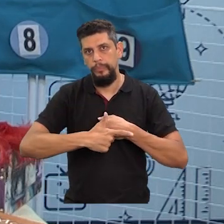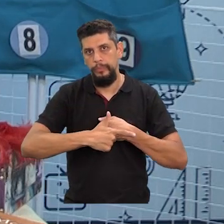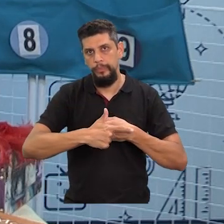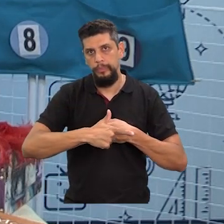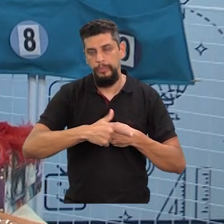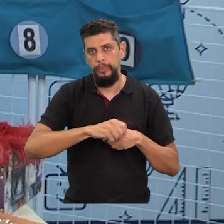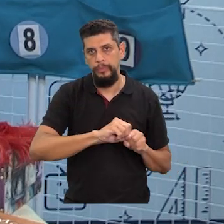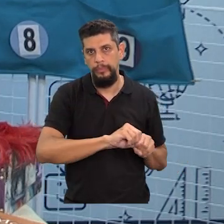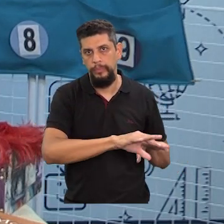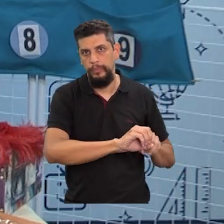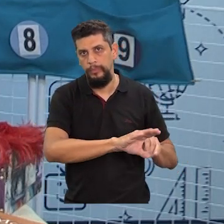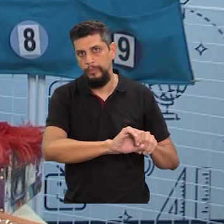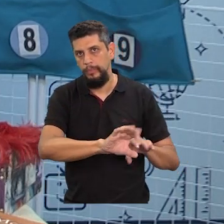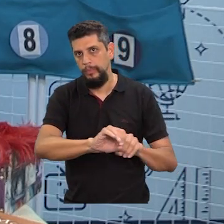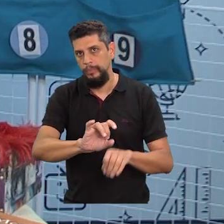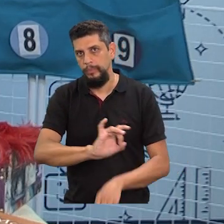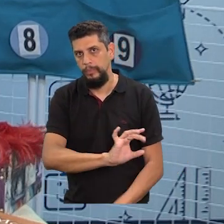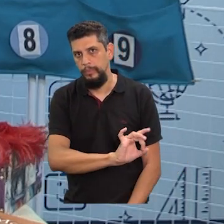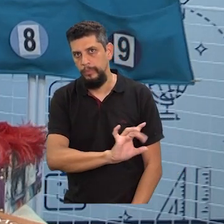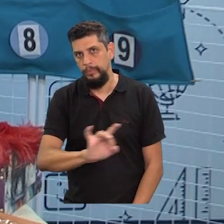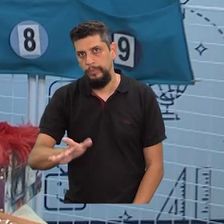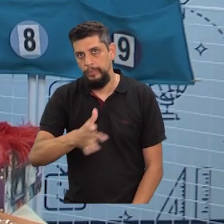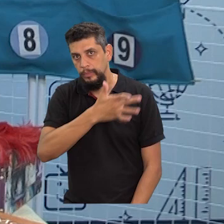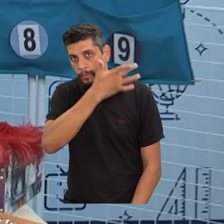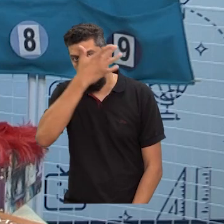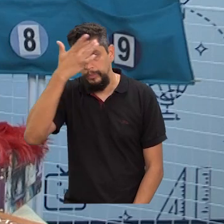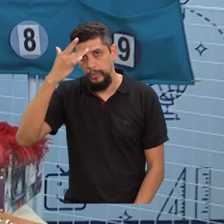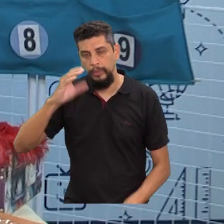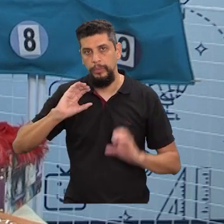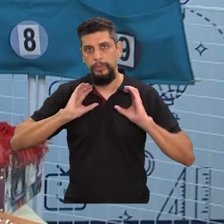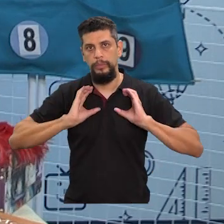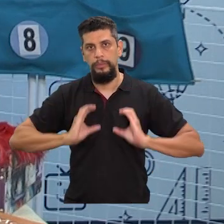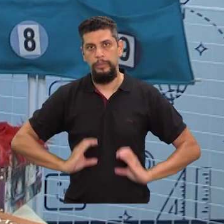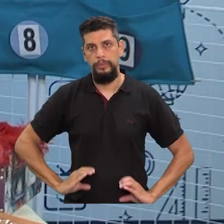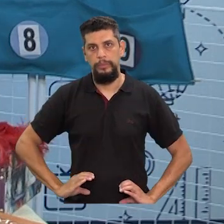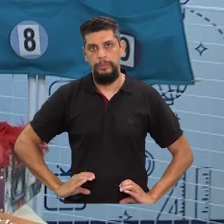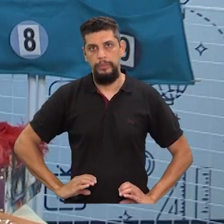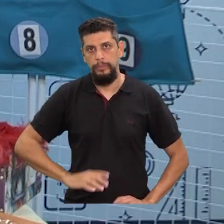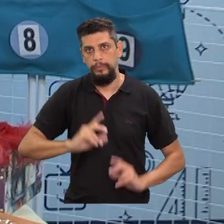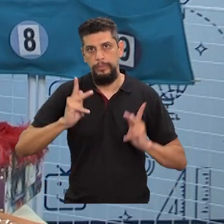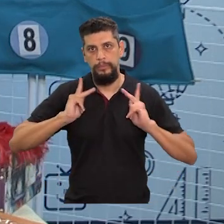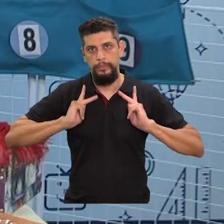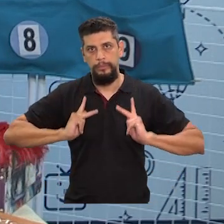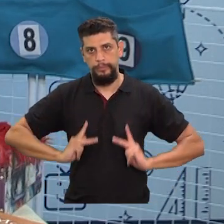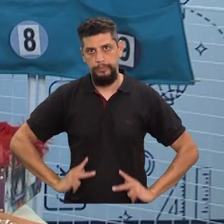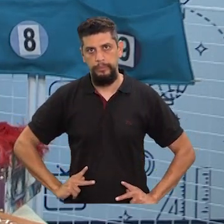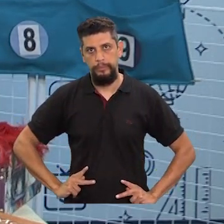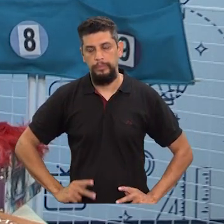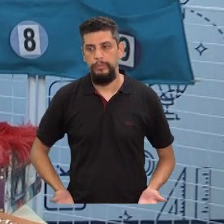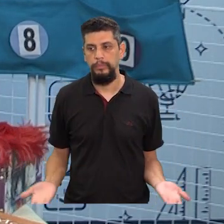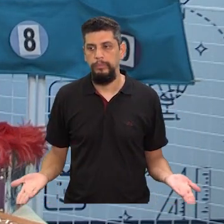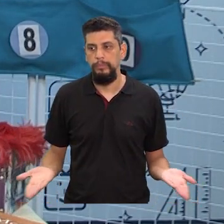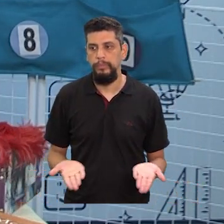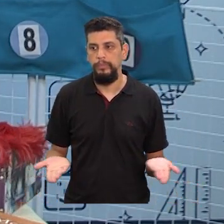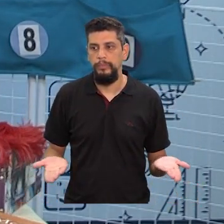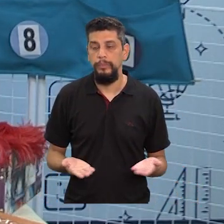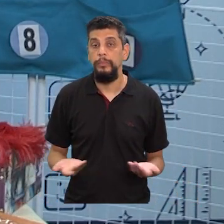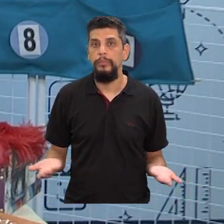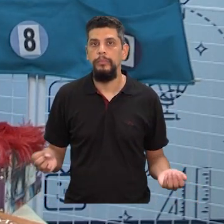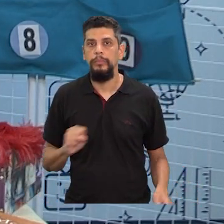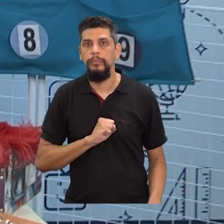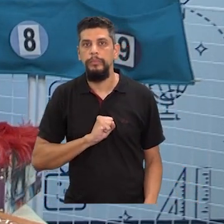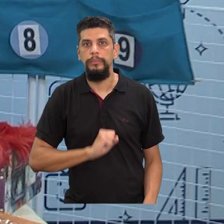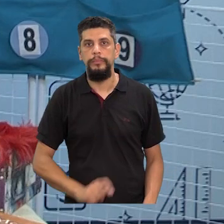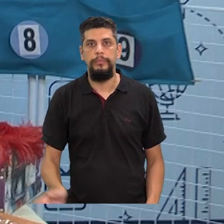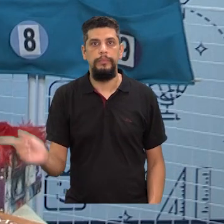também de passar algum ensinamento, de refletir sobre algum comportamento humano. Trouxe aqui, ó, o giz, né, da prof.